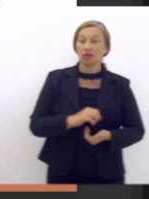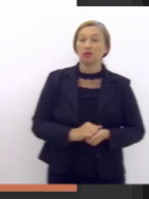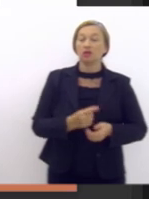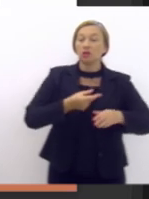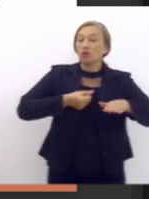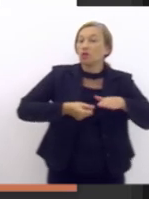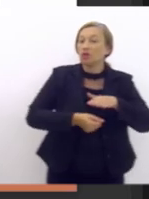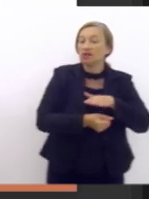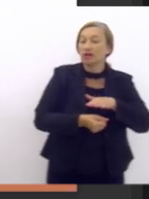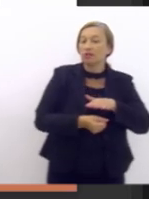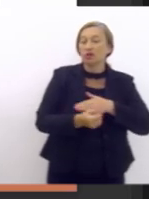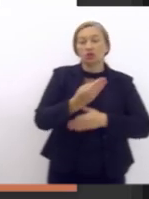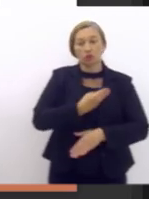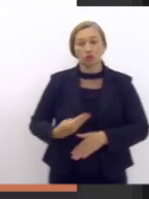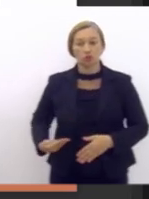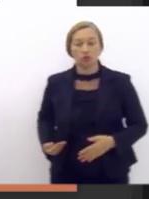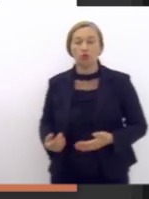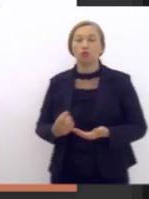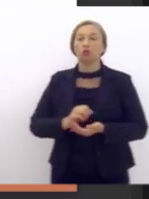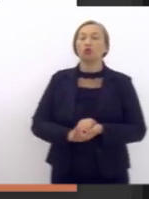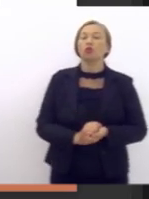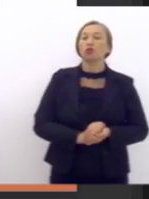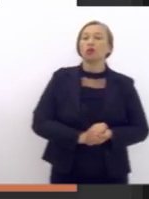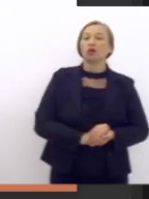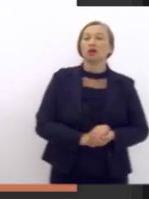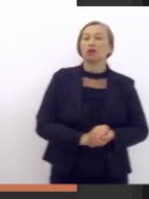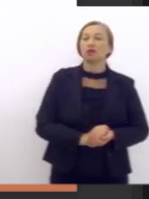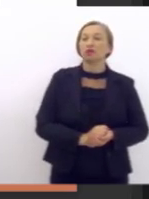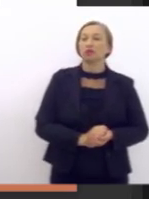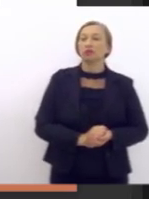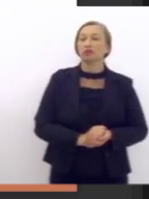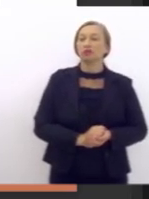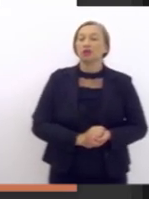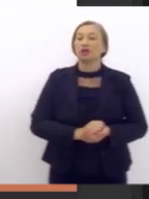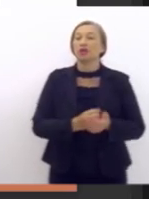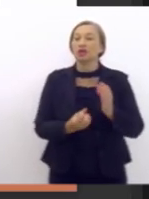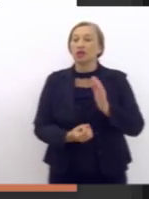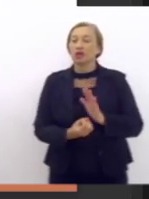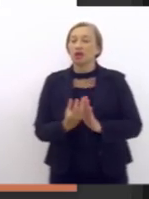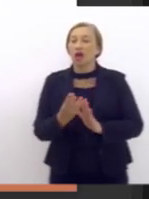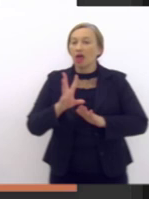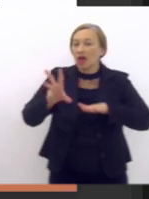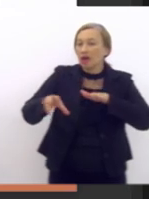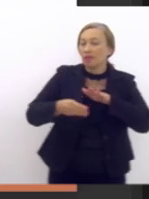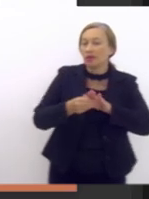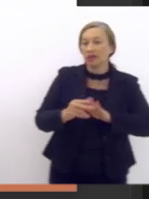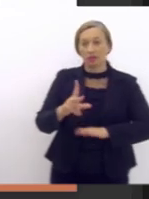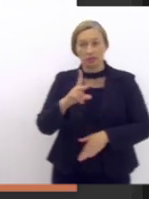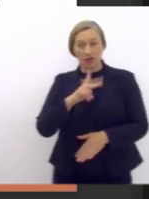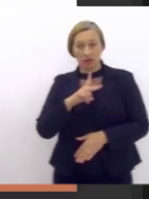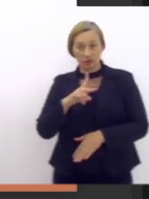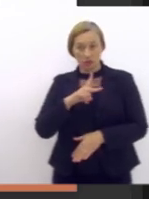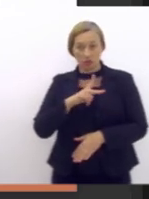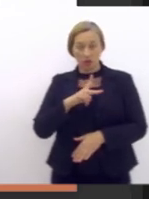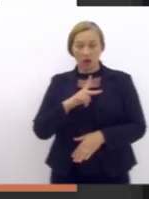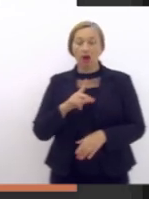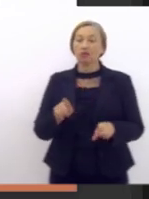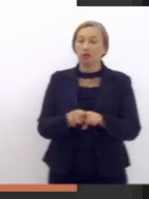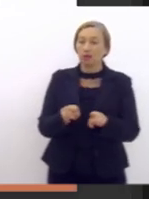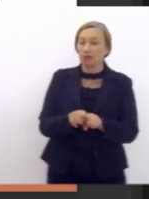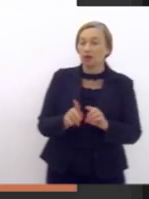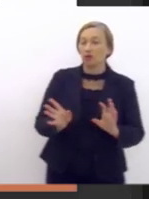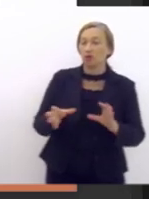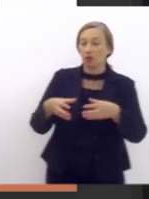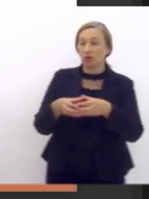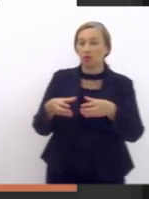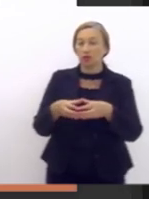orçamento público, então, seja tentando captar emendas individuais e emendas de comissão na